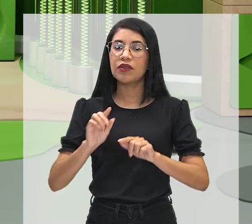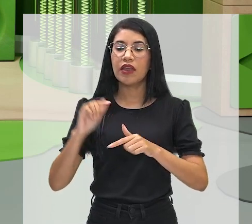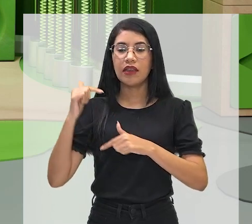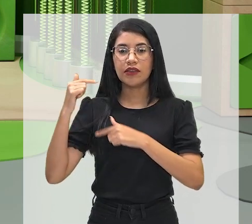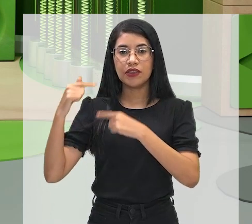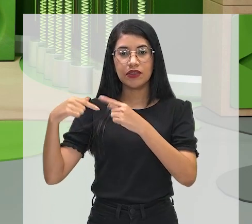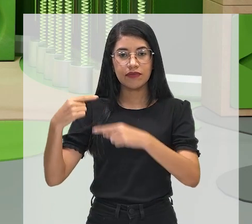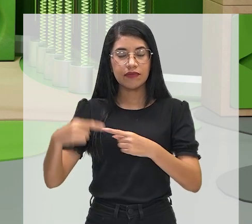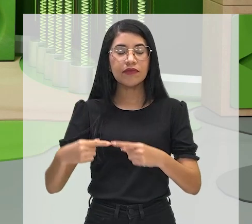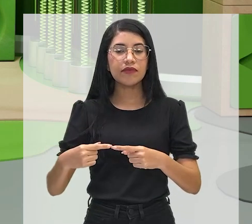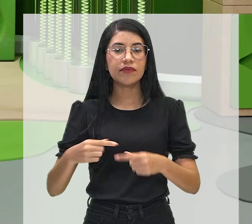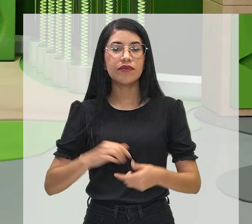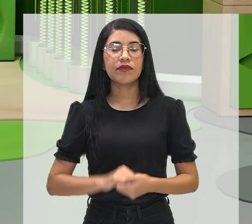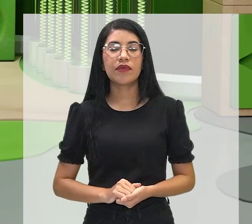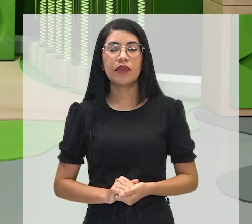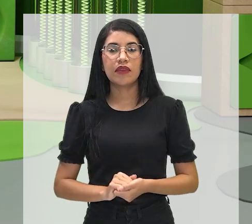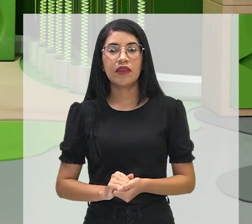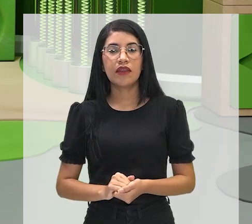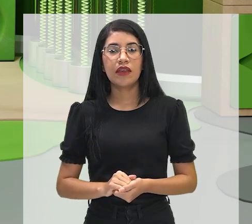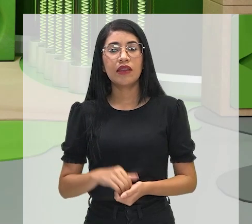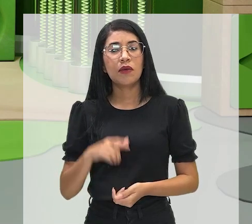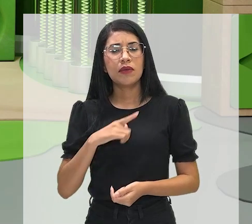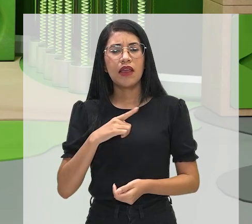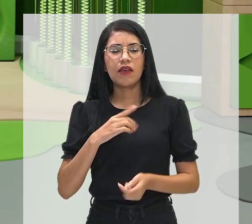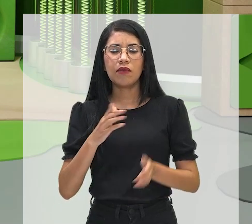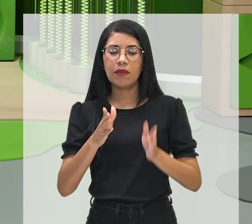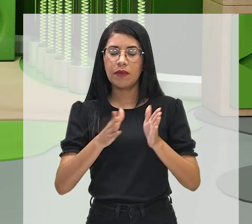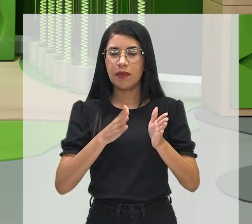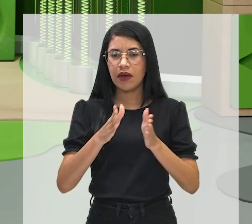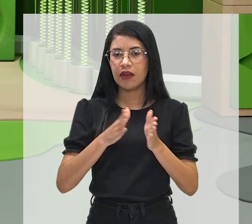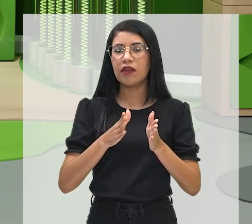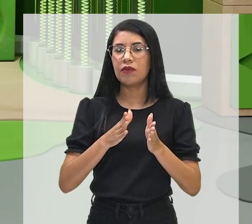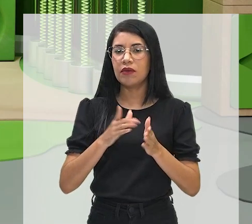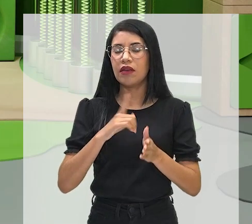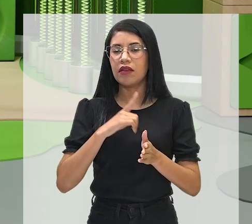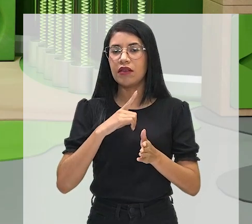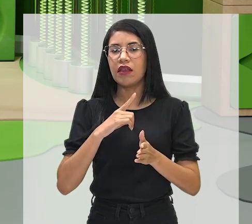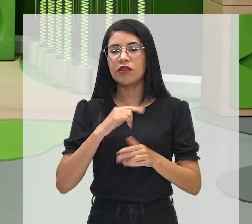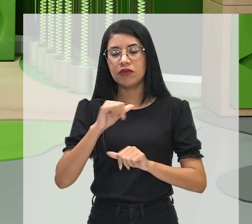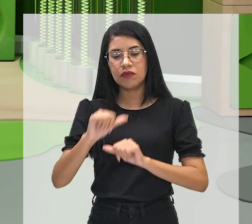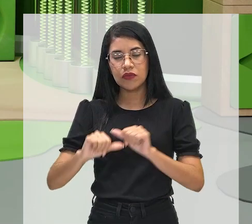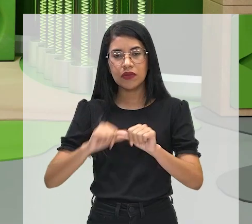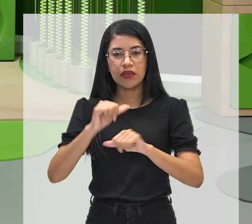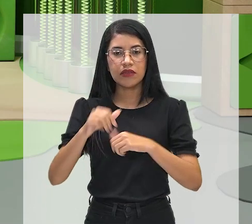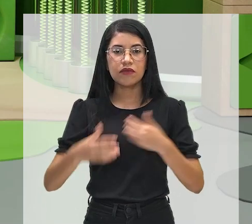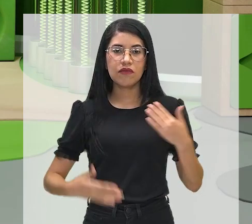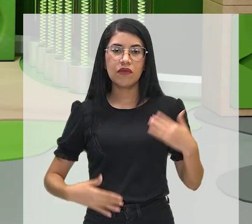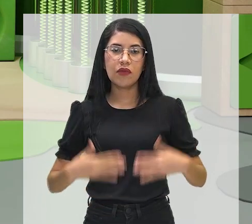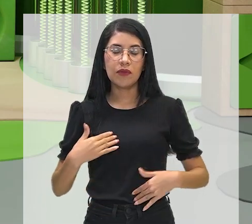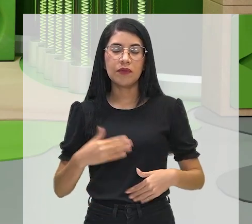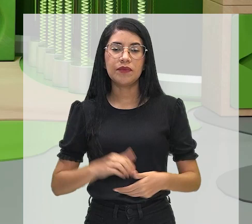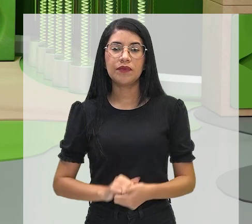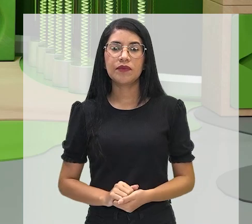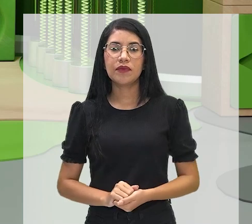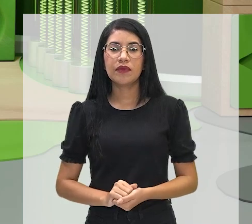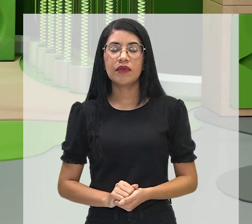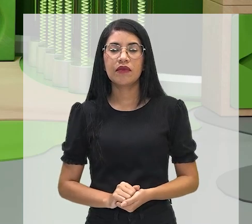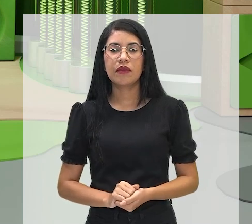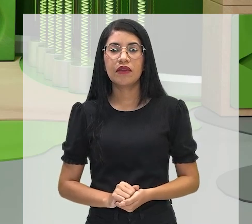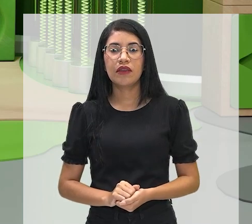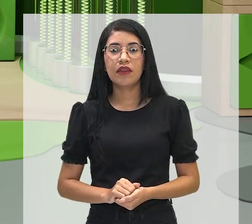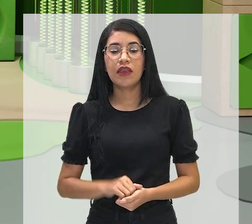programado geneticamente. Então, cada pessoa tem ali o seu momento, né, de passar por essas transformações, certo? E